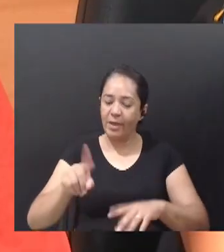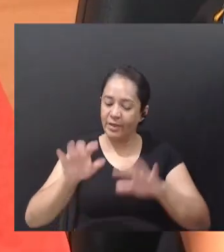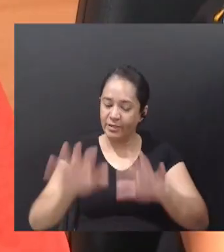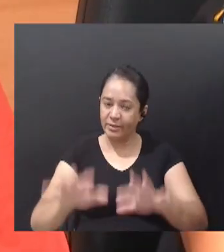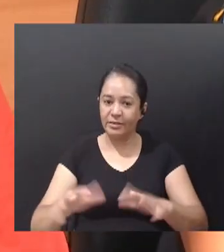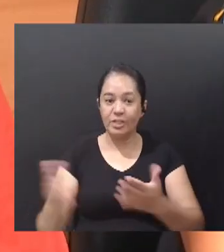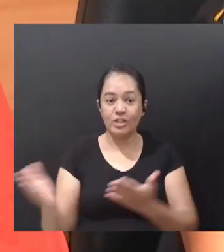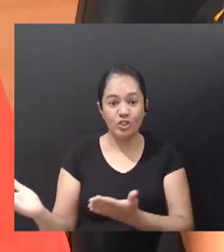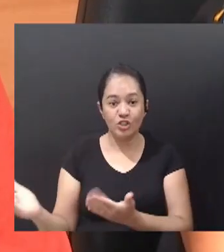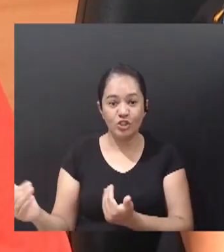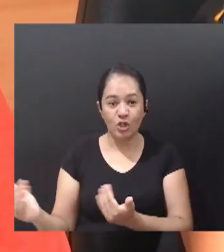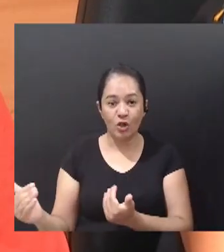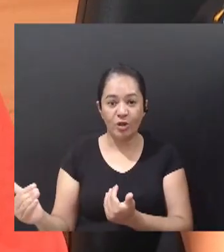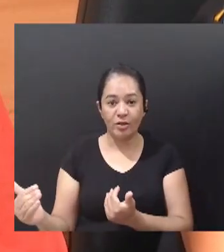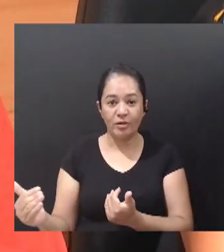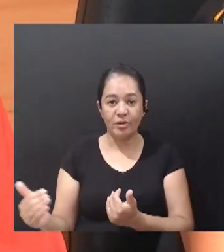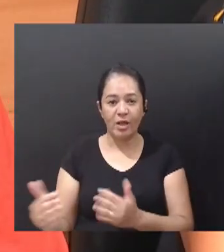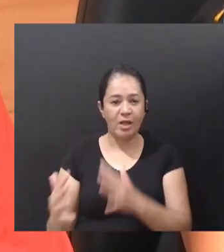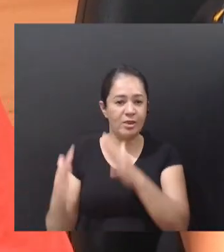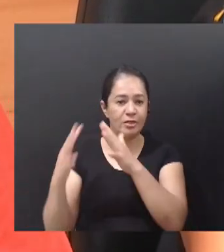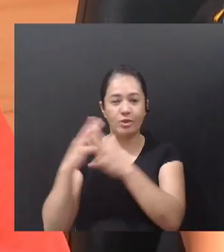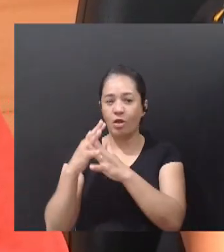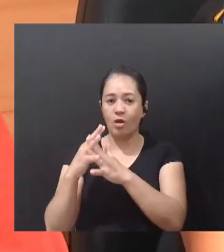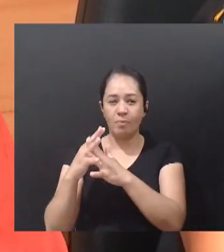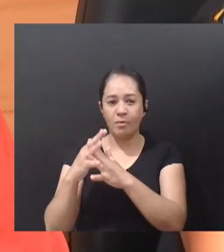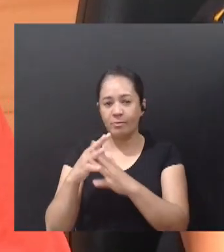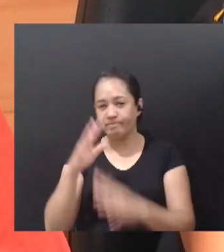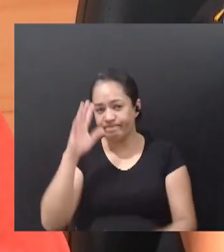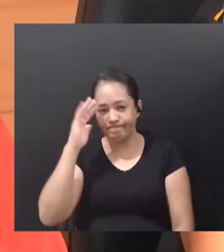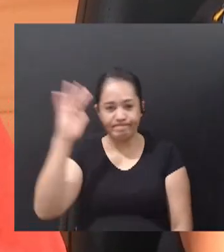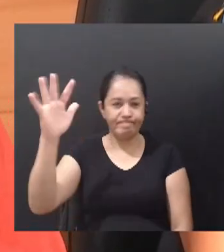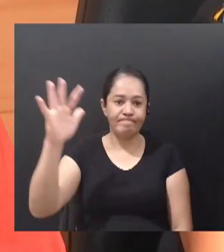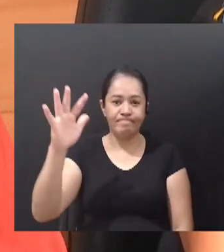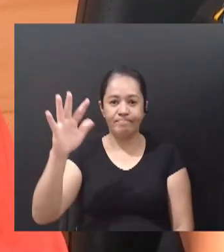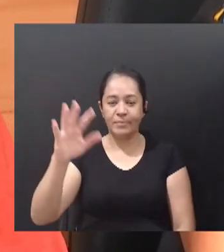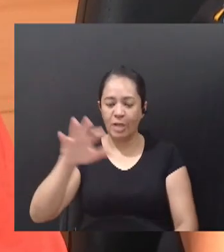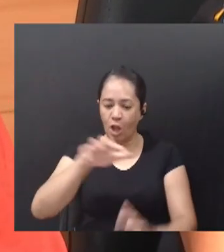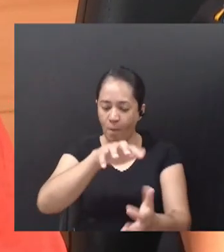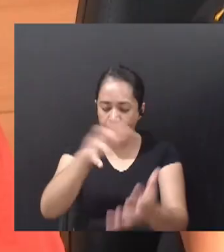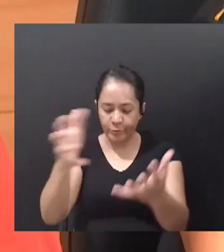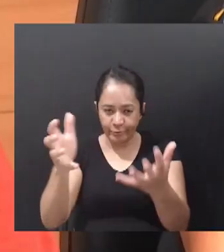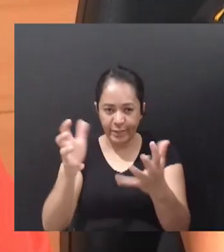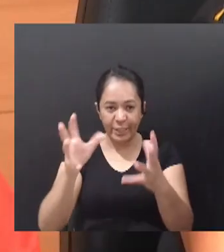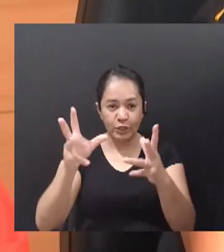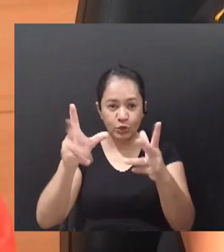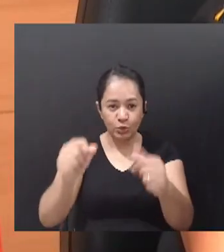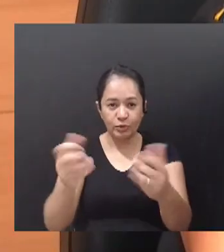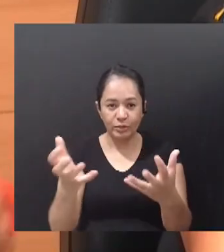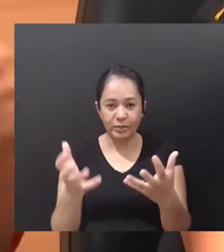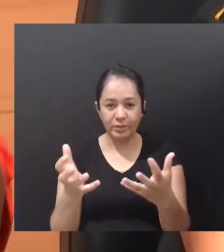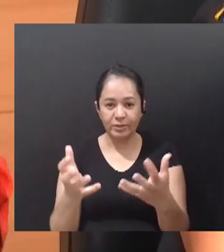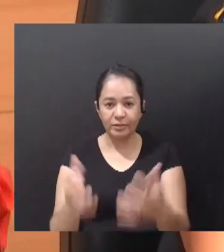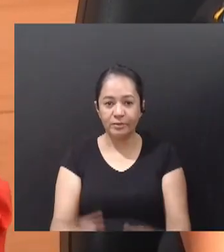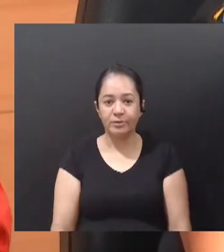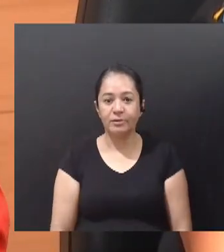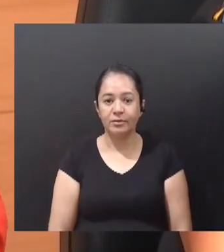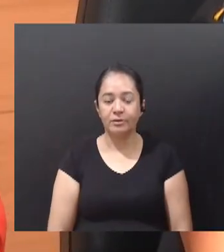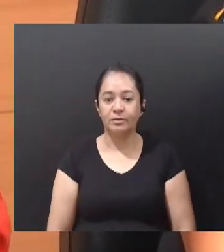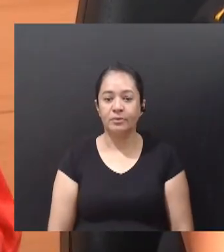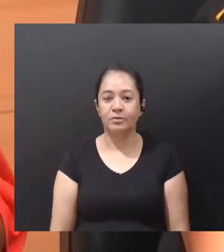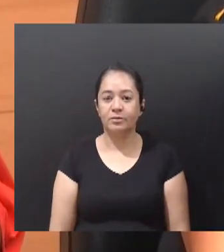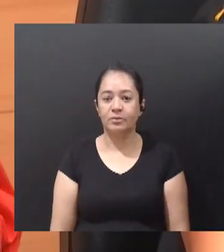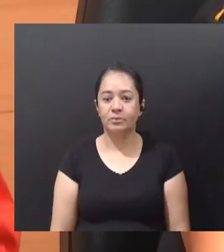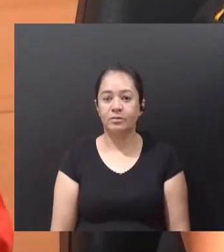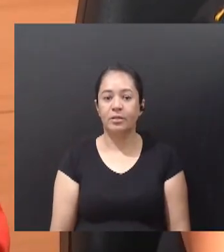é utópico, é idealista, quer o mundo, quer tudo. E como diz o Emicida, queremos